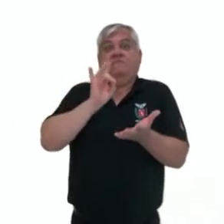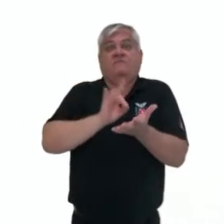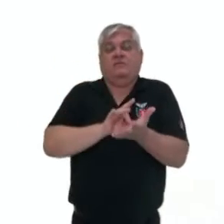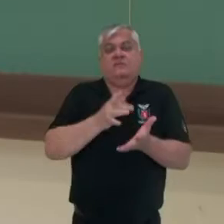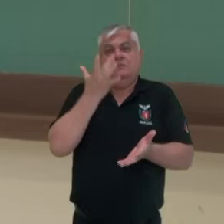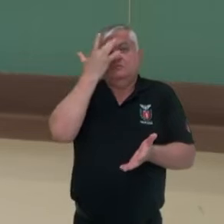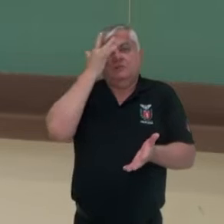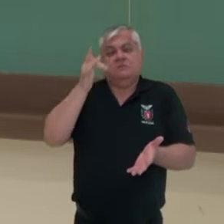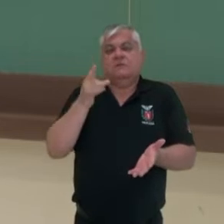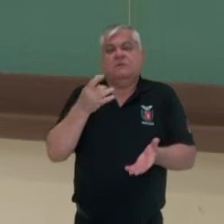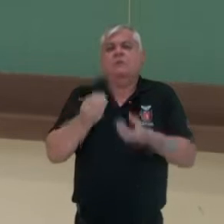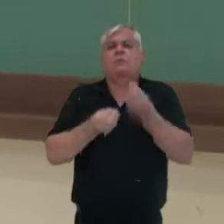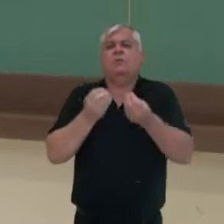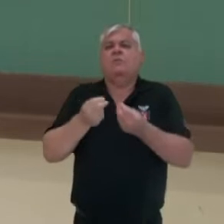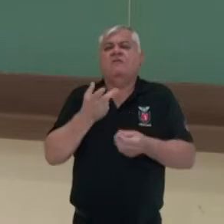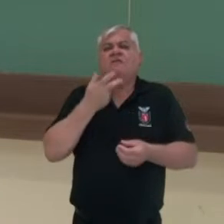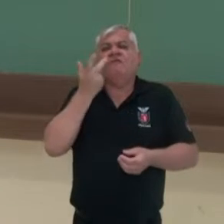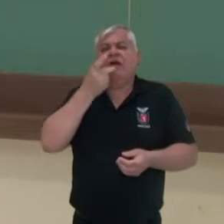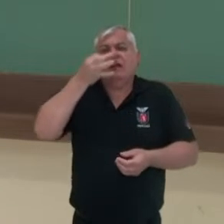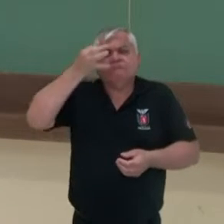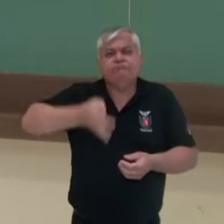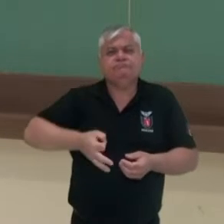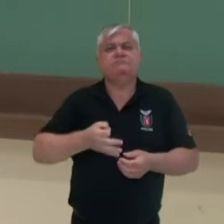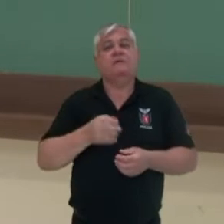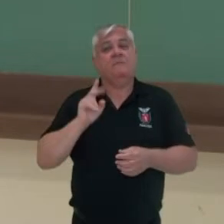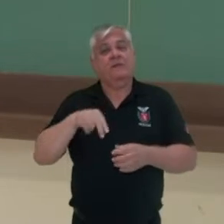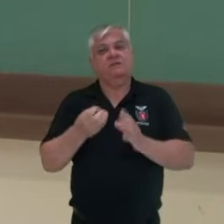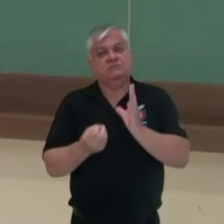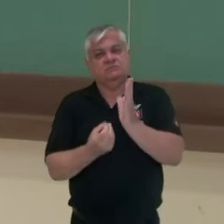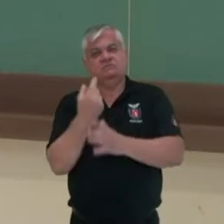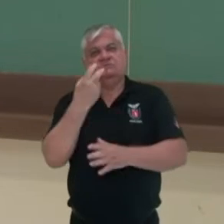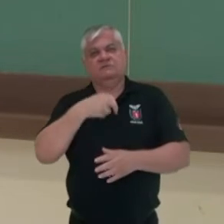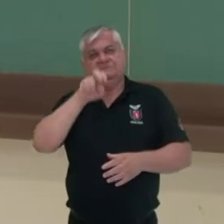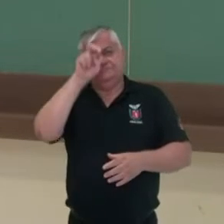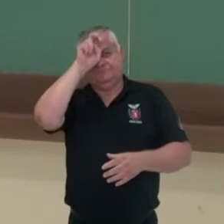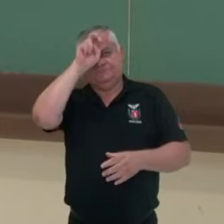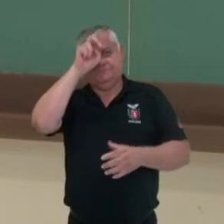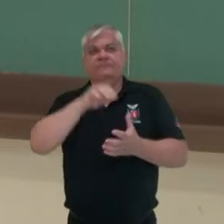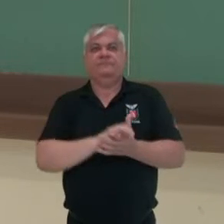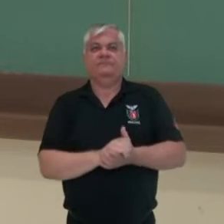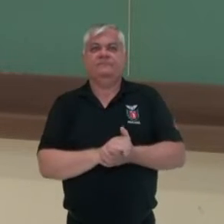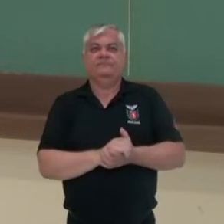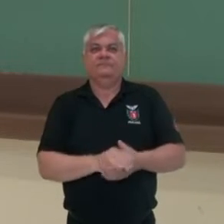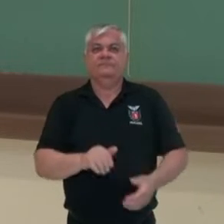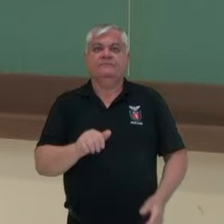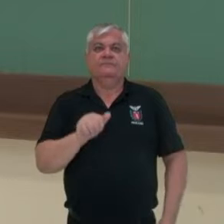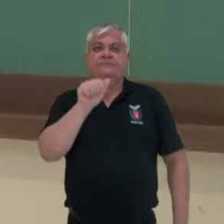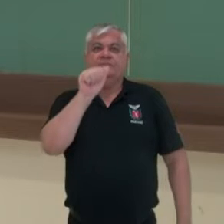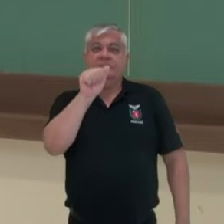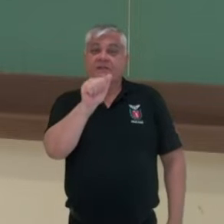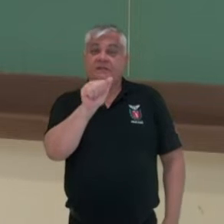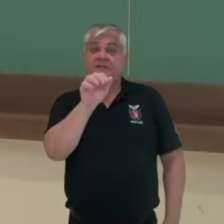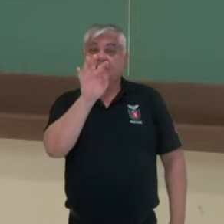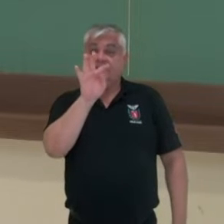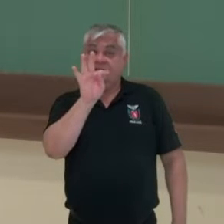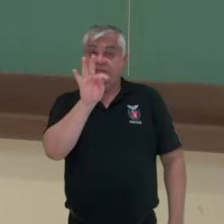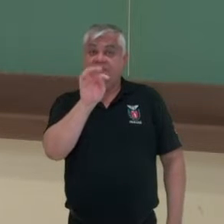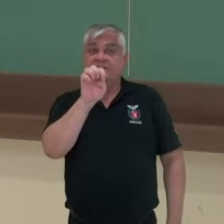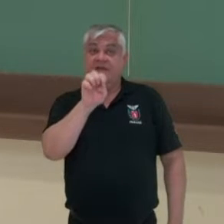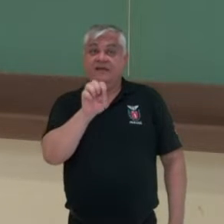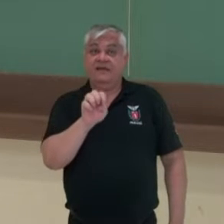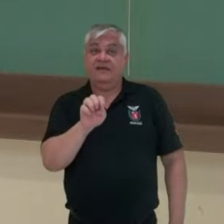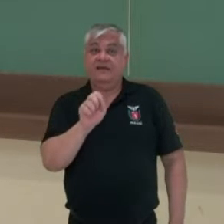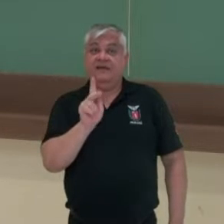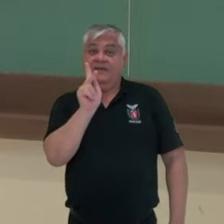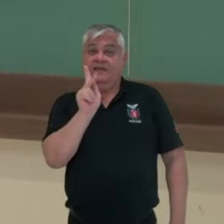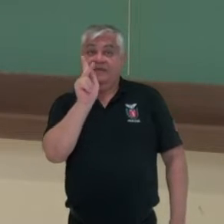difícil a gente encontrar fontes desses nomes, tá? Mas a professora vai tentando aqui. O Taekwondo, que só podia utilizar os